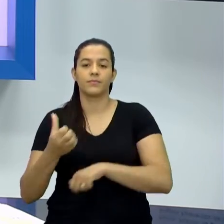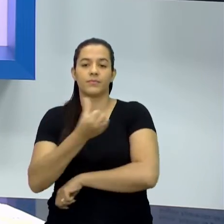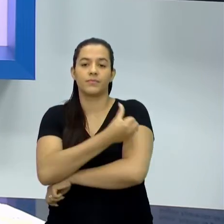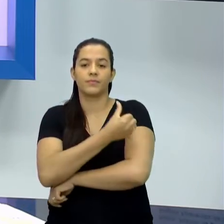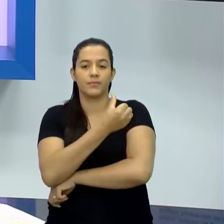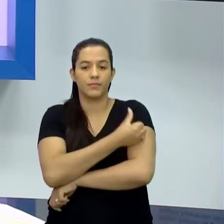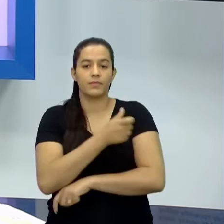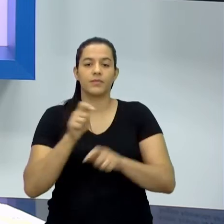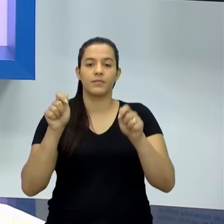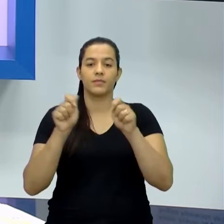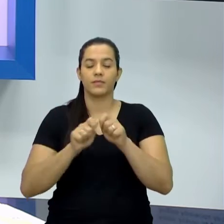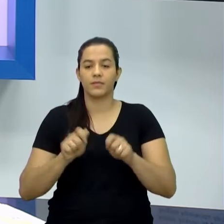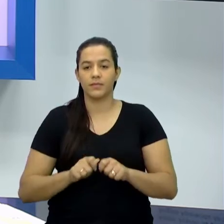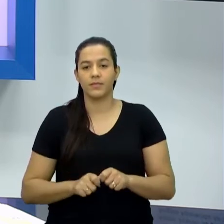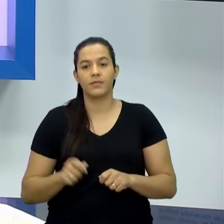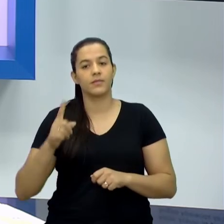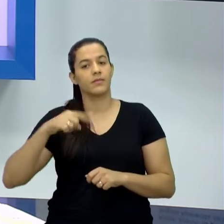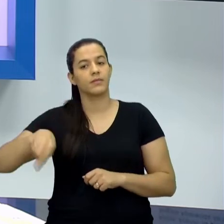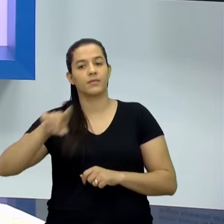ano fez, que é